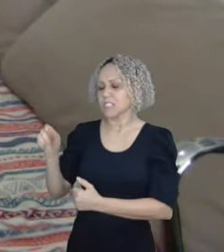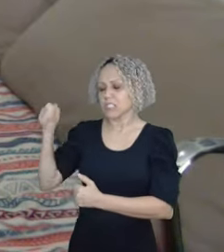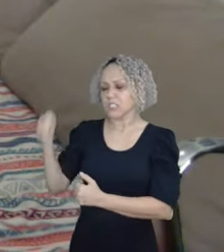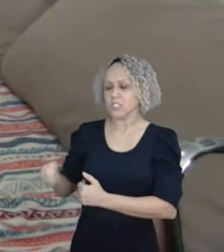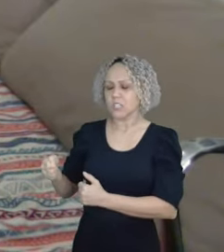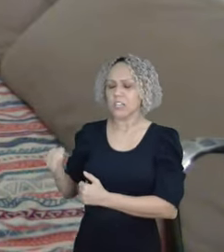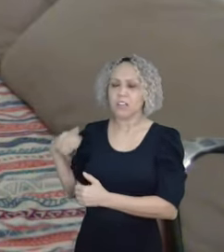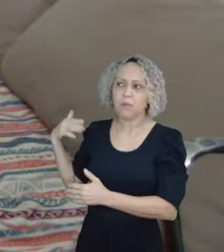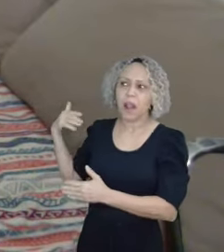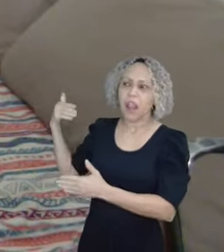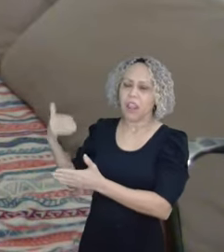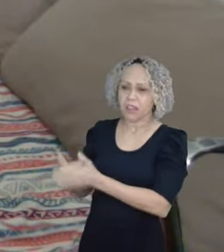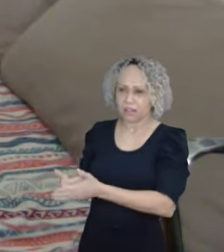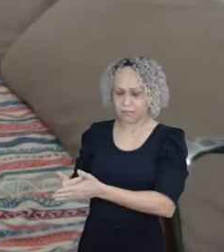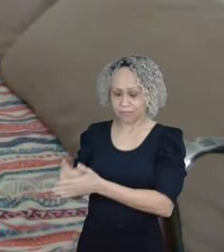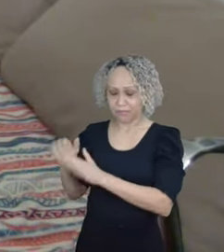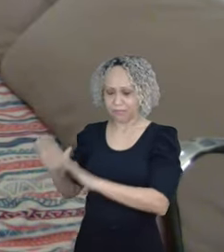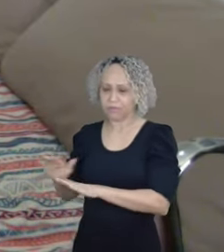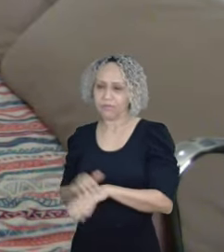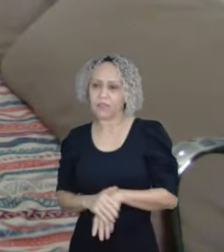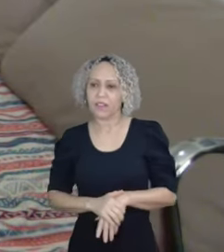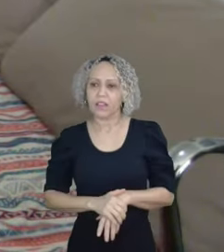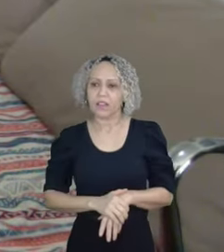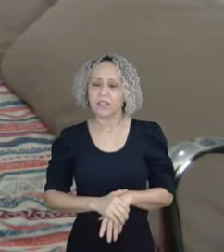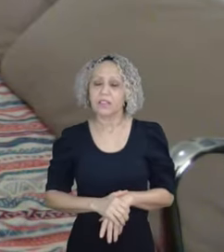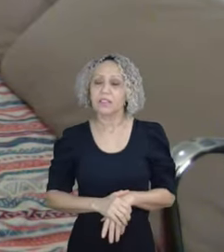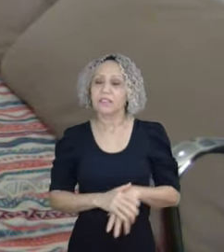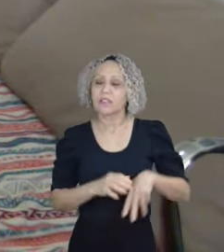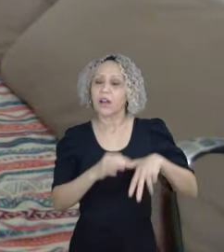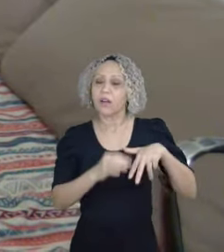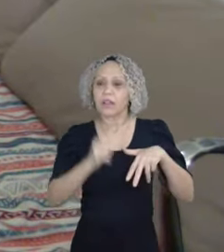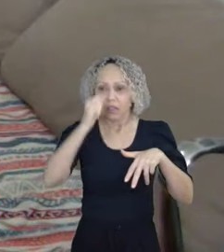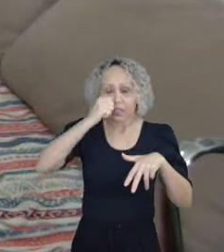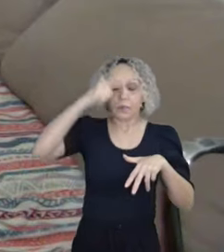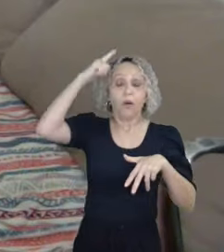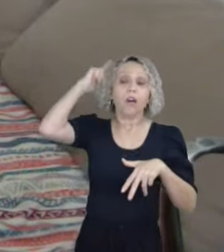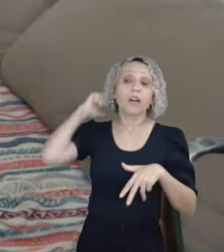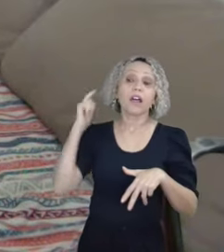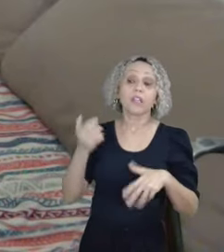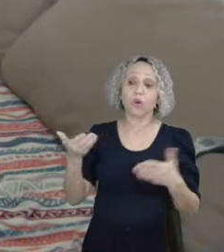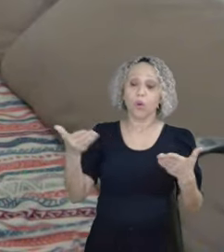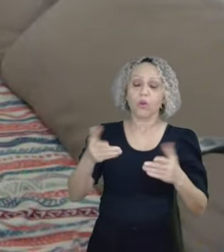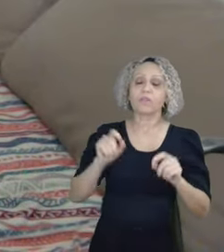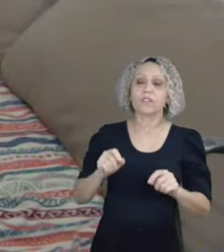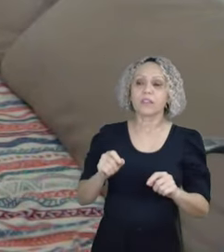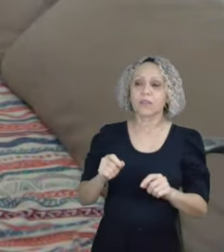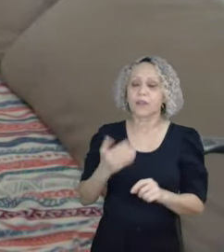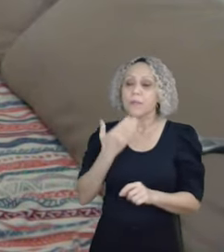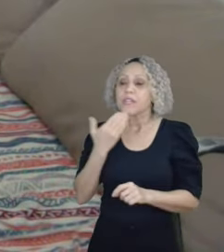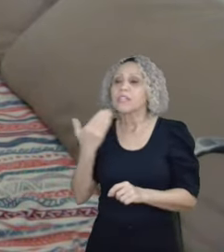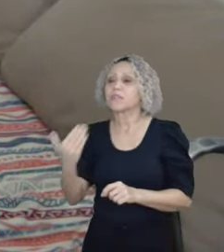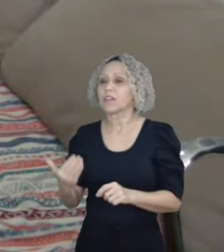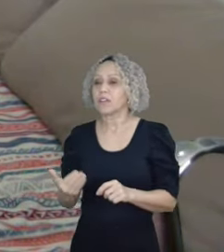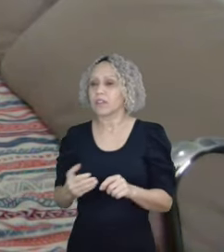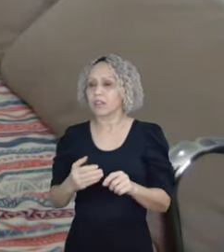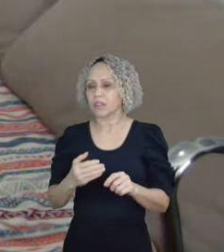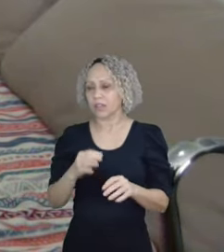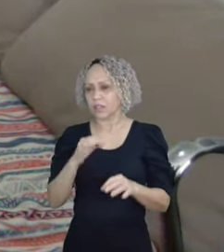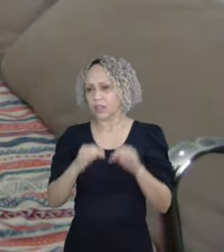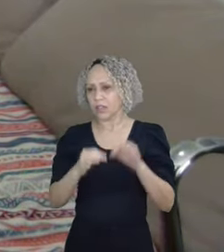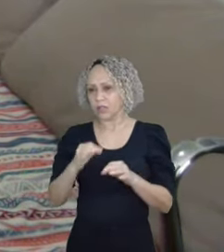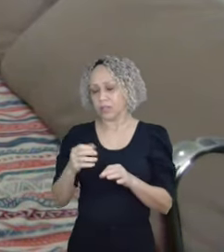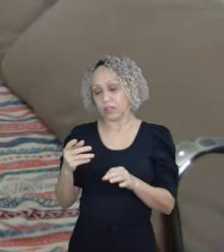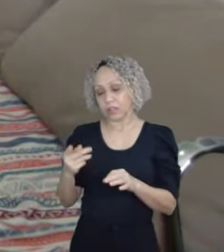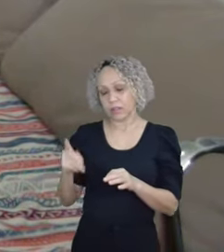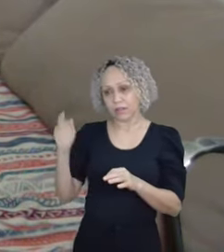negou o pedido da representação brasileira do X, pedindo que a responsabilidade por medidas judiciais seja apenas do